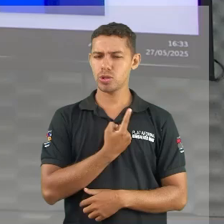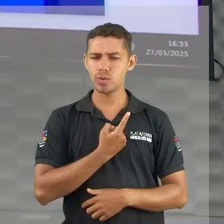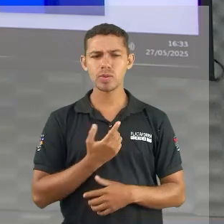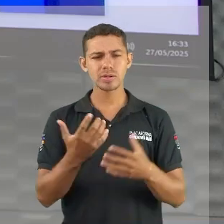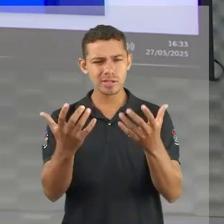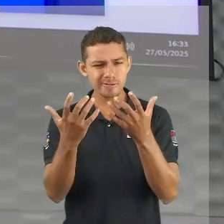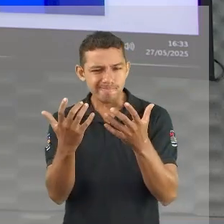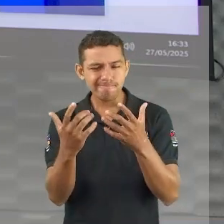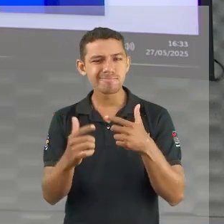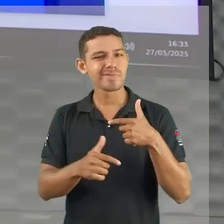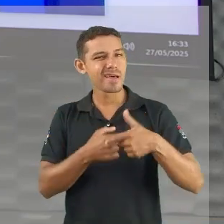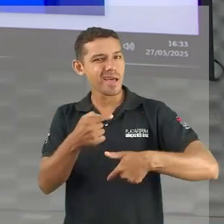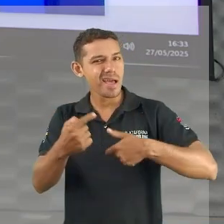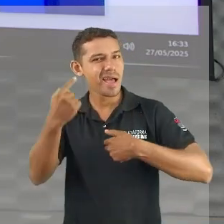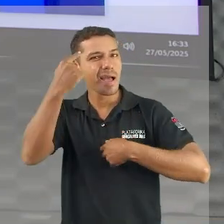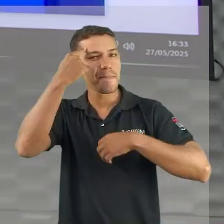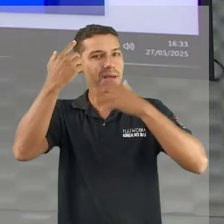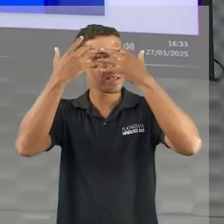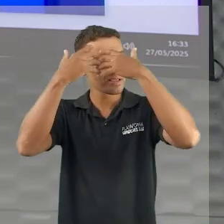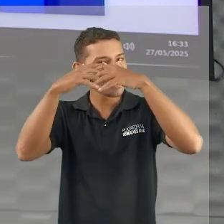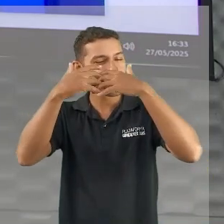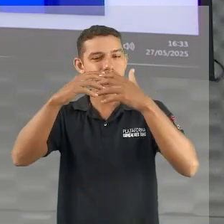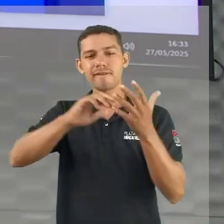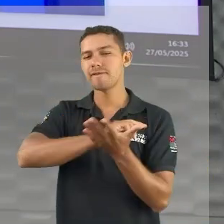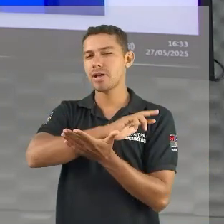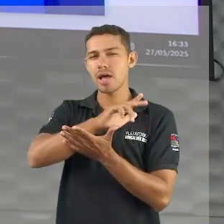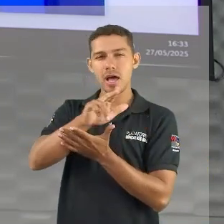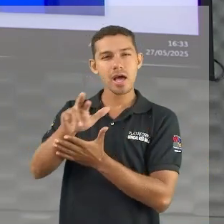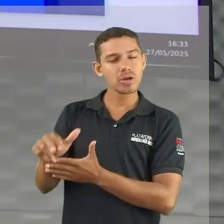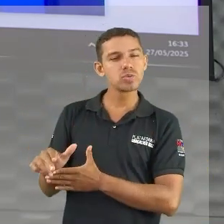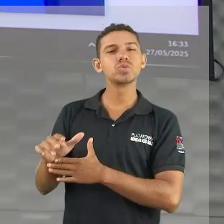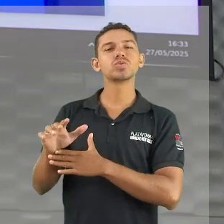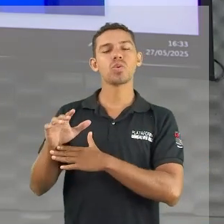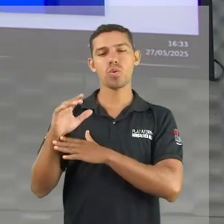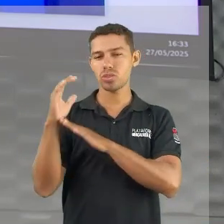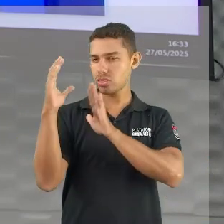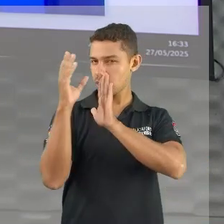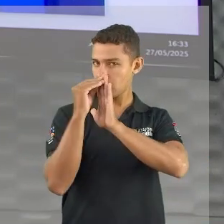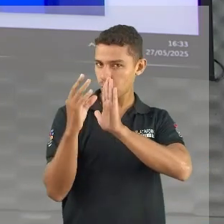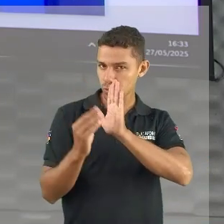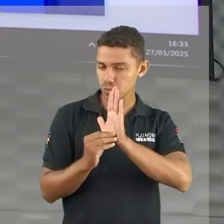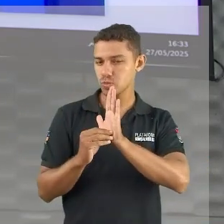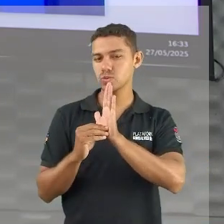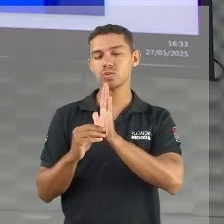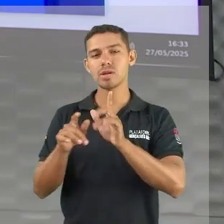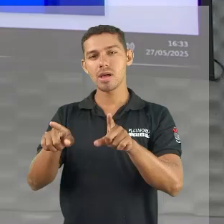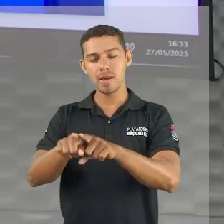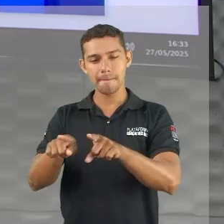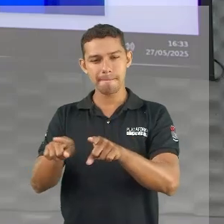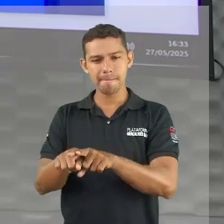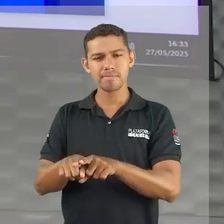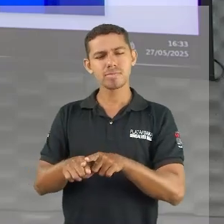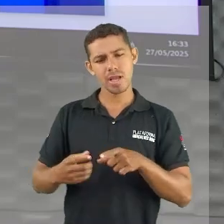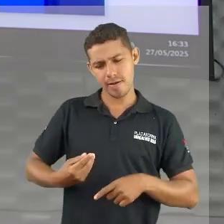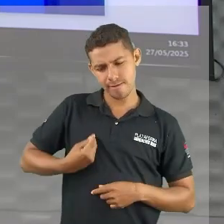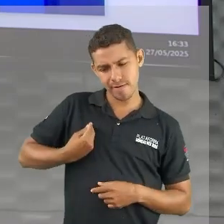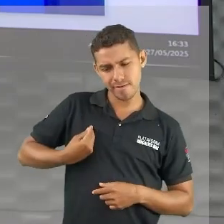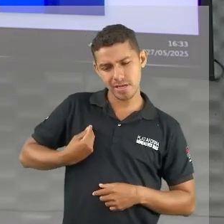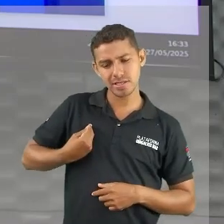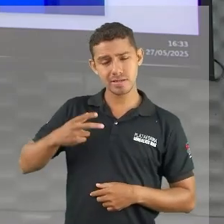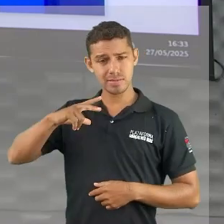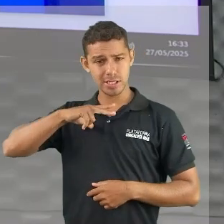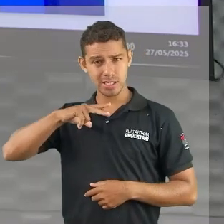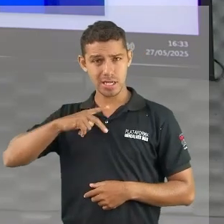aqui pensar uma série de conteúdos, conceitos que estejam alinhados aí às vivências pessoais de